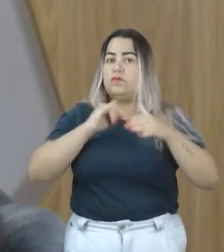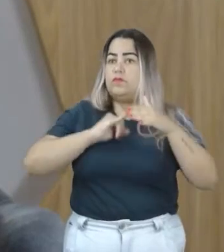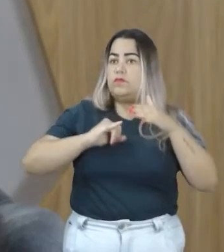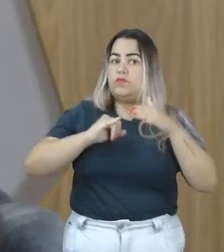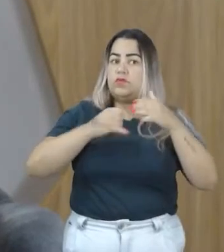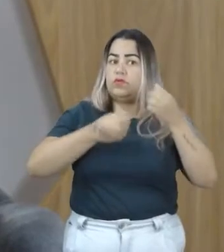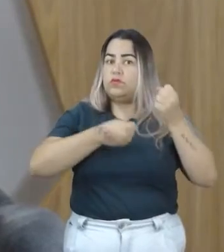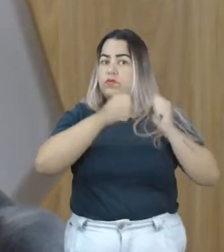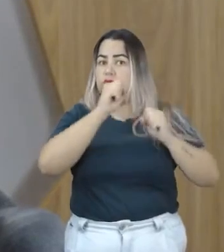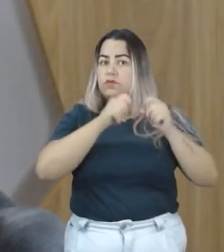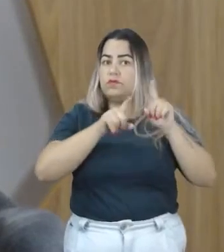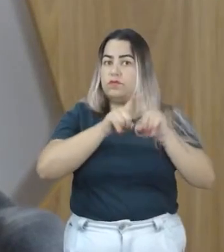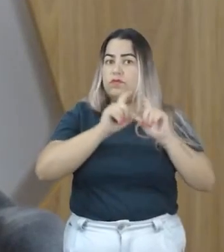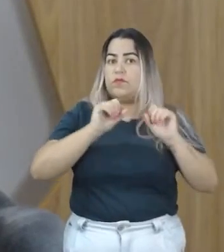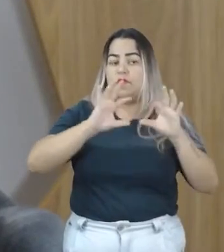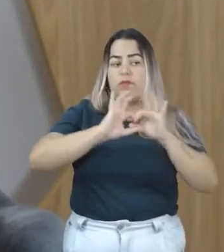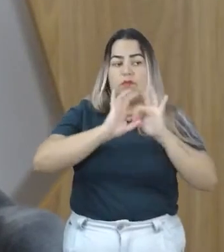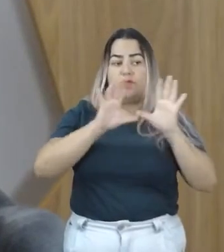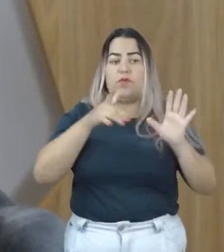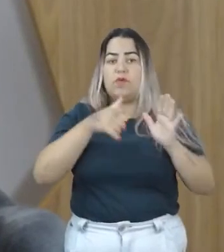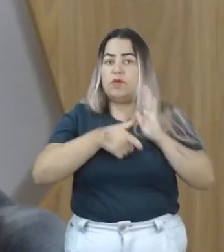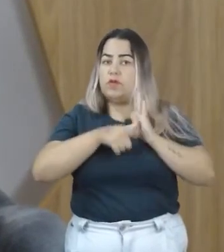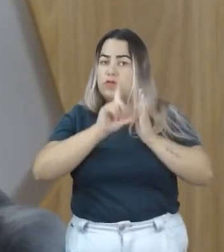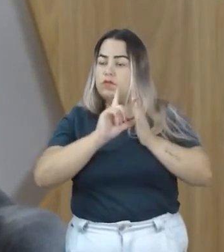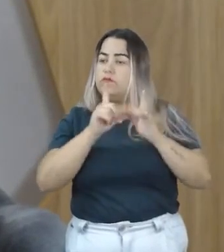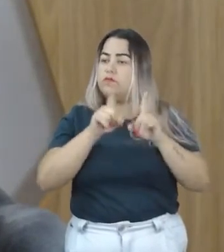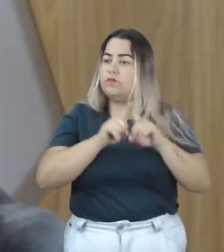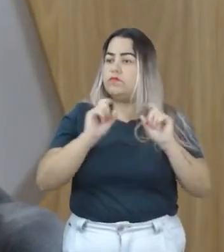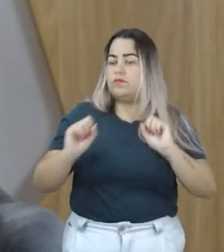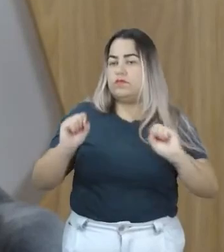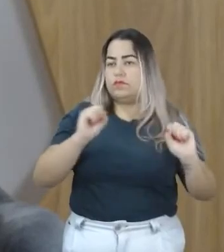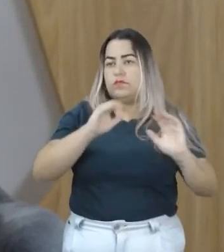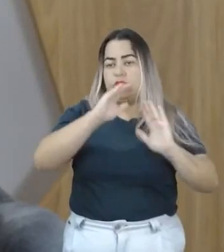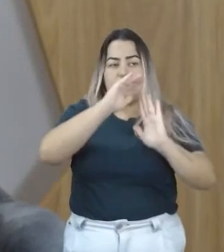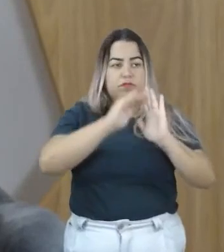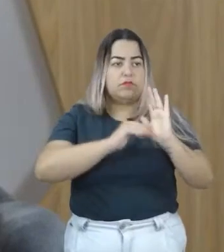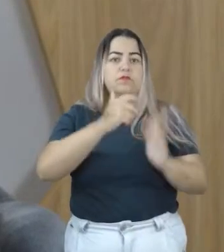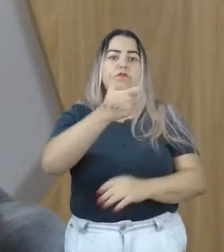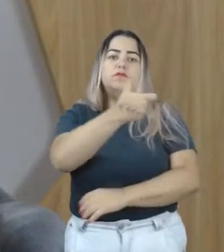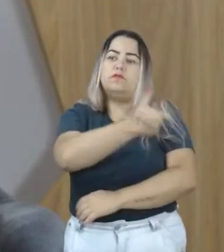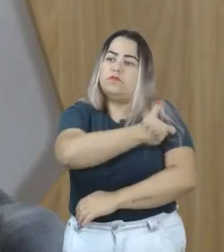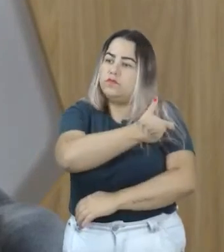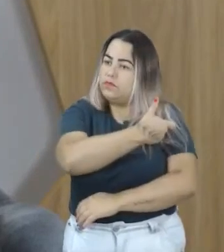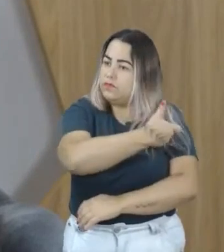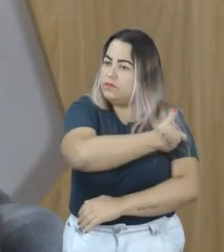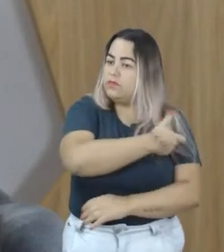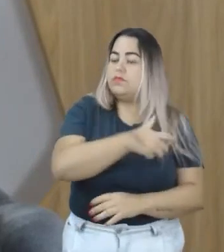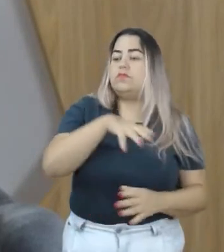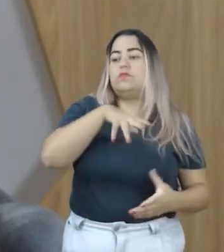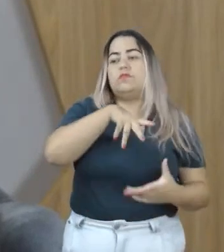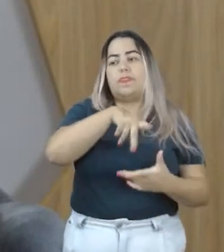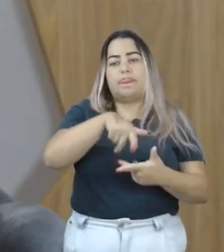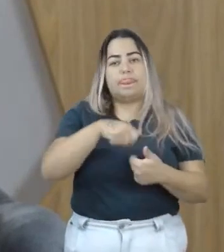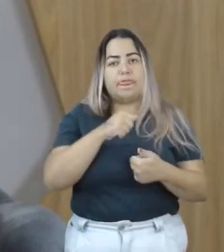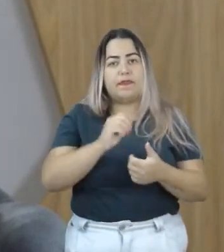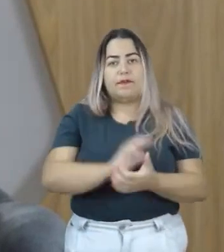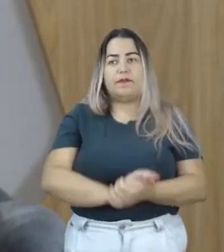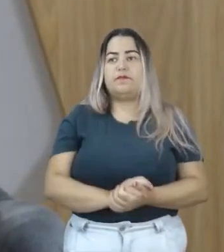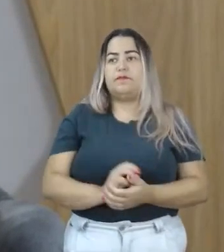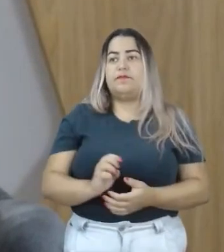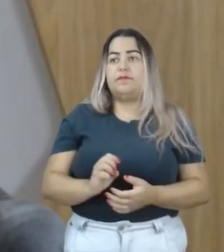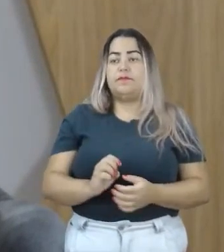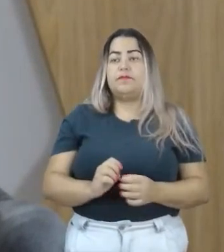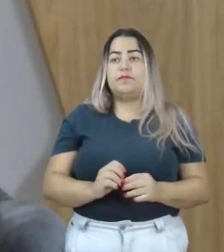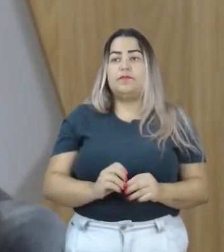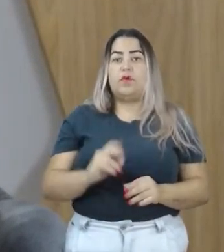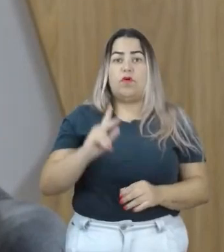vacinas que permitiu antes que a gente pudesse ter o maior programa de vacinação do mundo, que permitiu incorporar novas vacinas